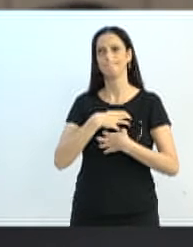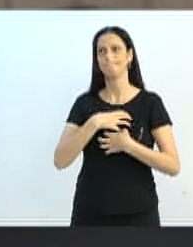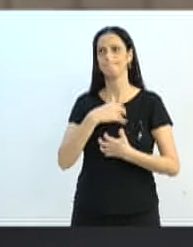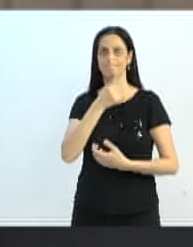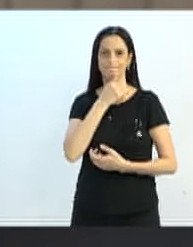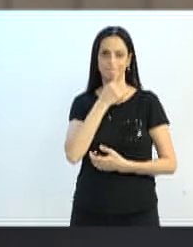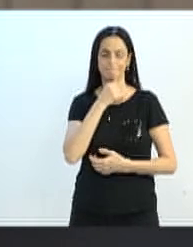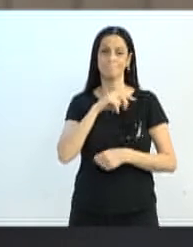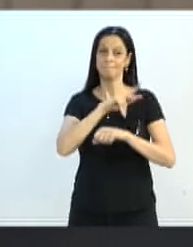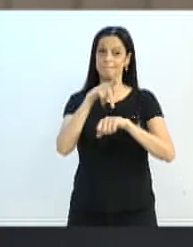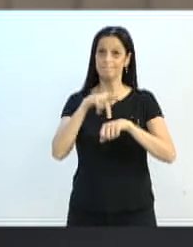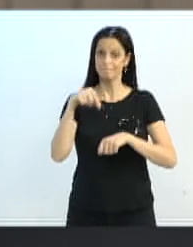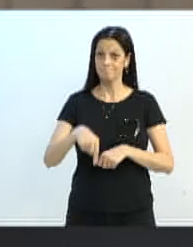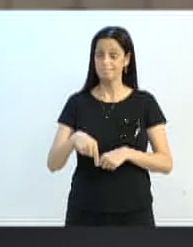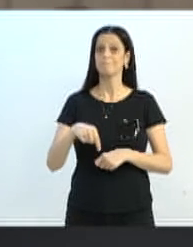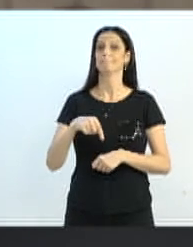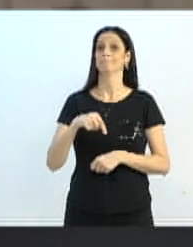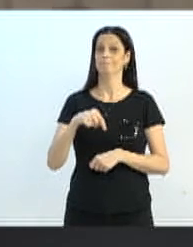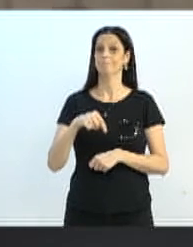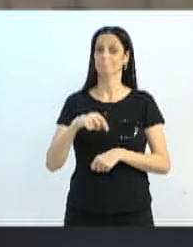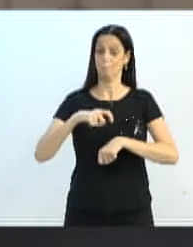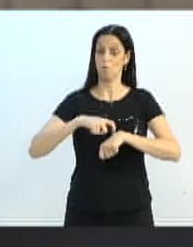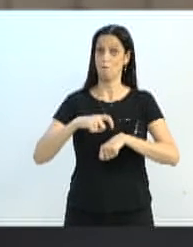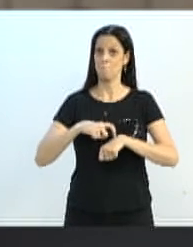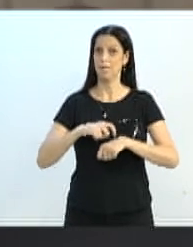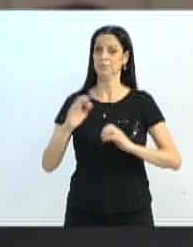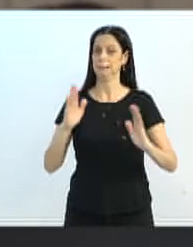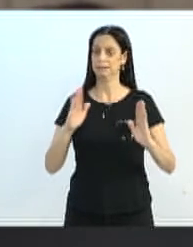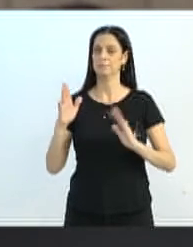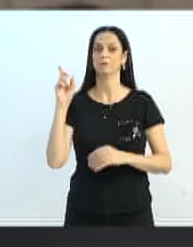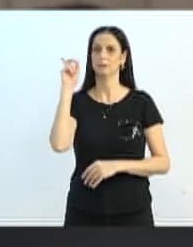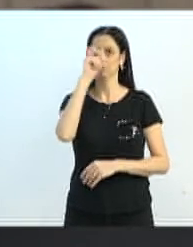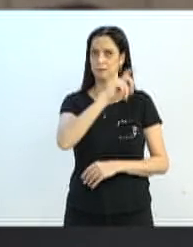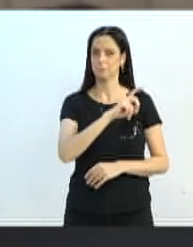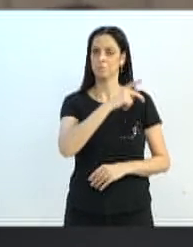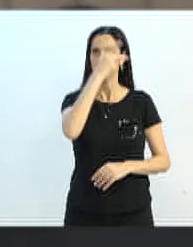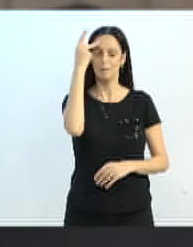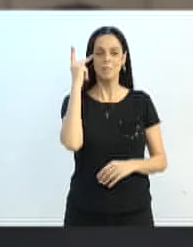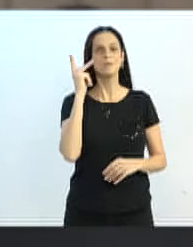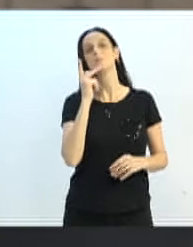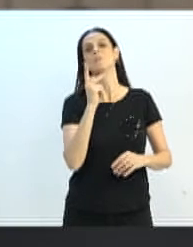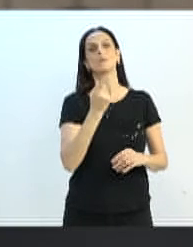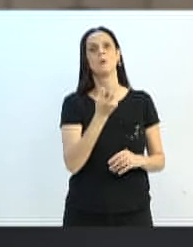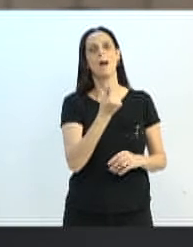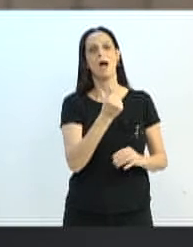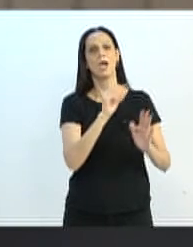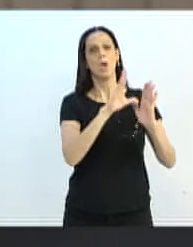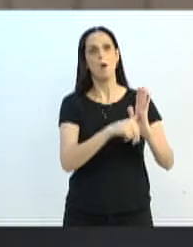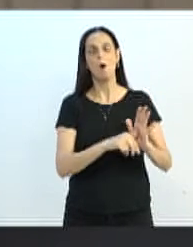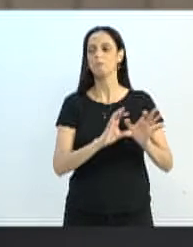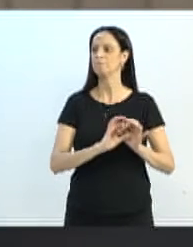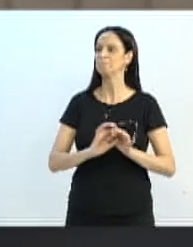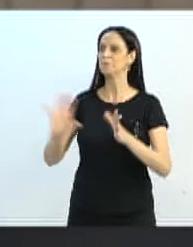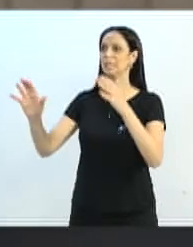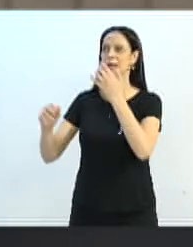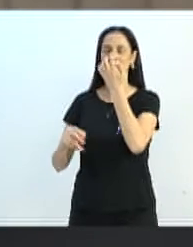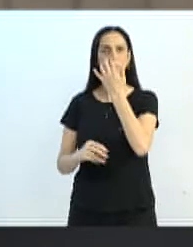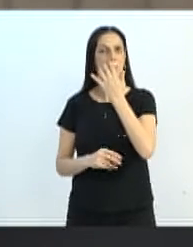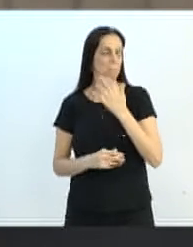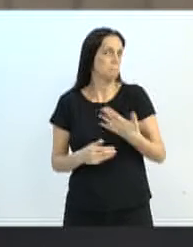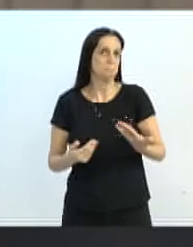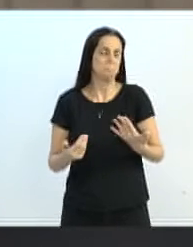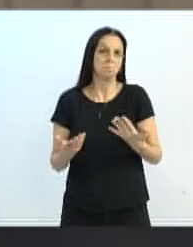nosso país, nós estamos vivendo um momento onde corruptos estão sendo soltos, criminosos, réus confessos estão